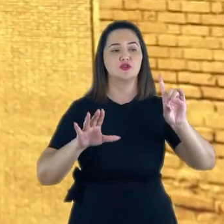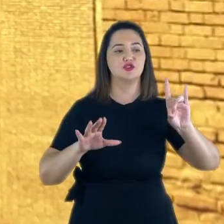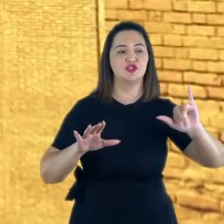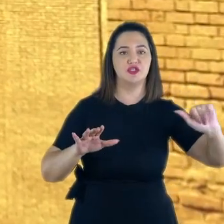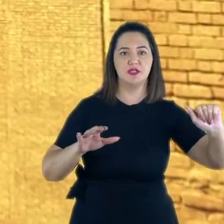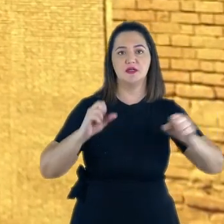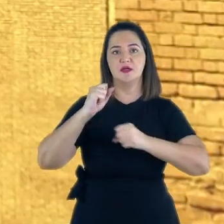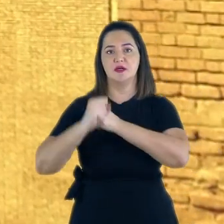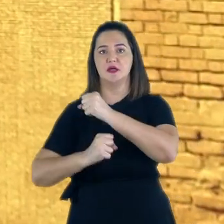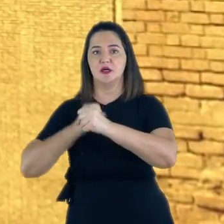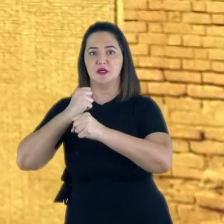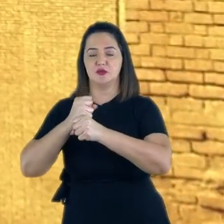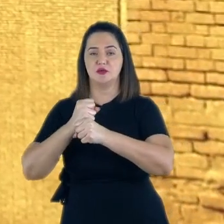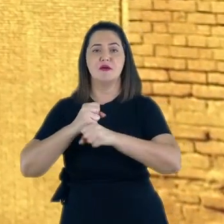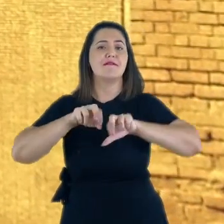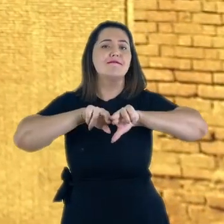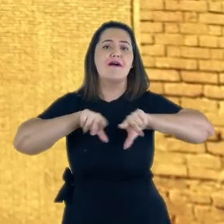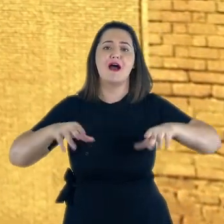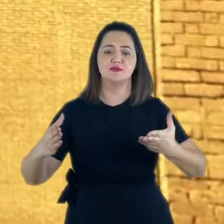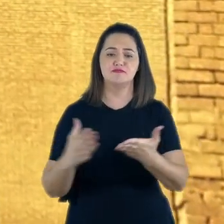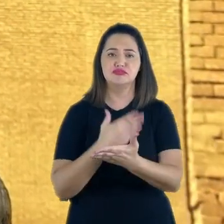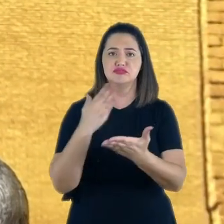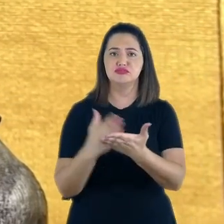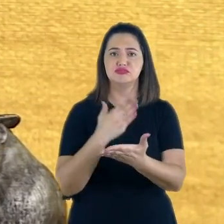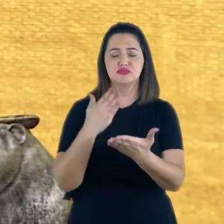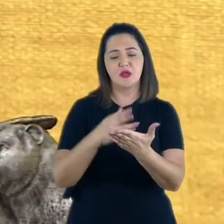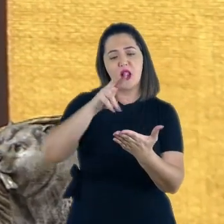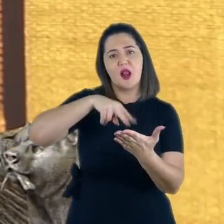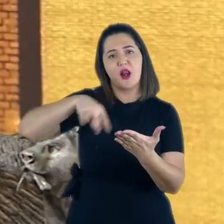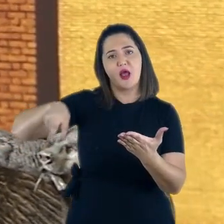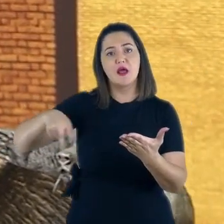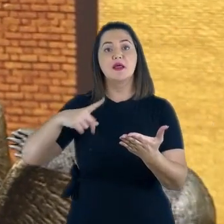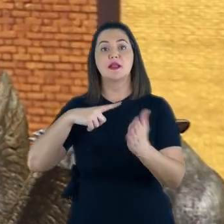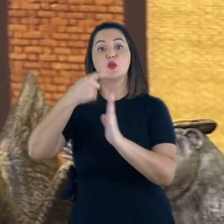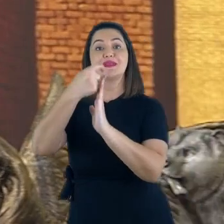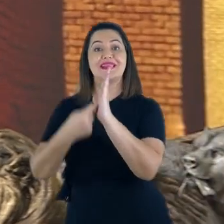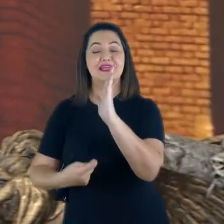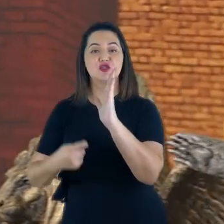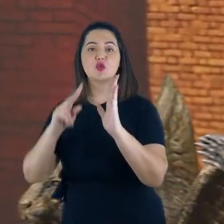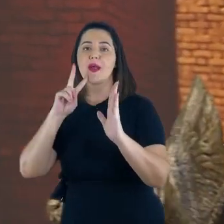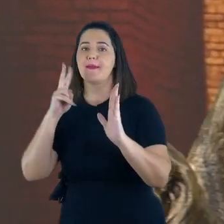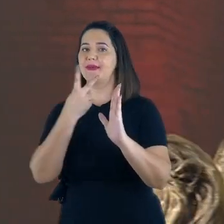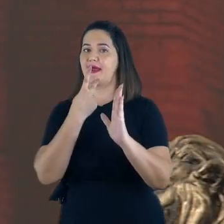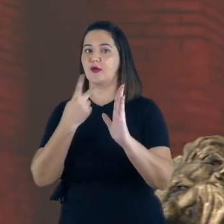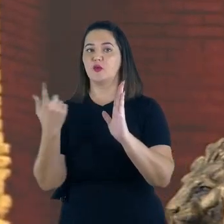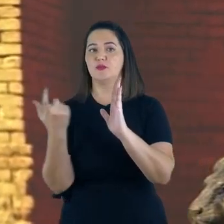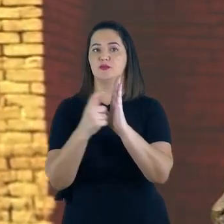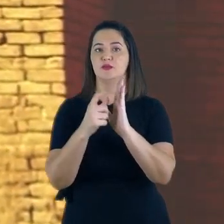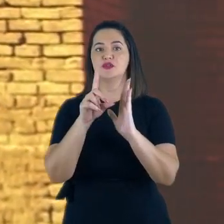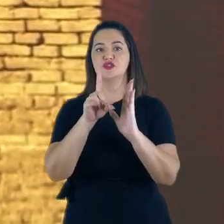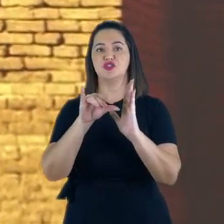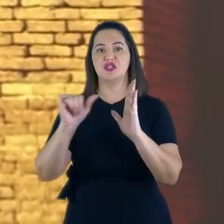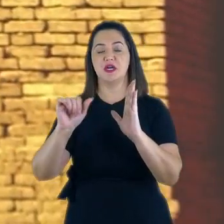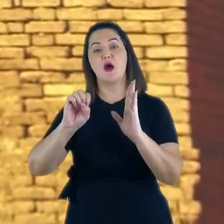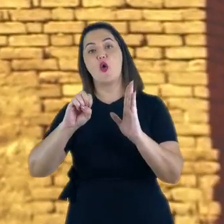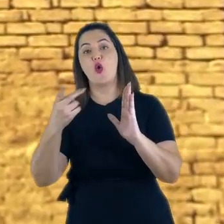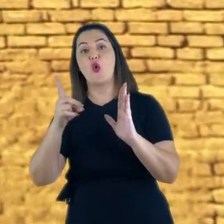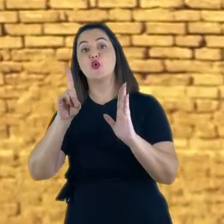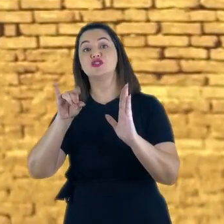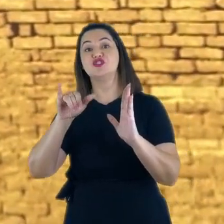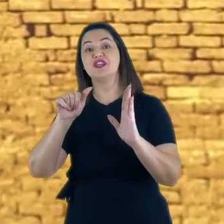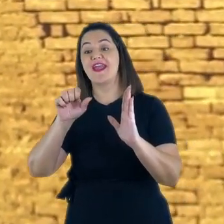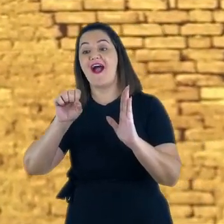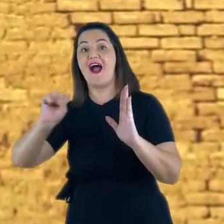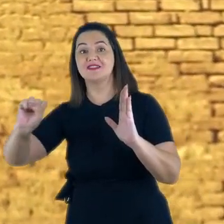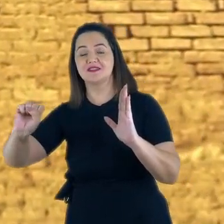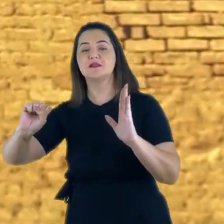e anos. Em vários lugares, onde no texto hebraico está dia ou dias, os textos podem ser traduzidos